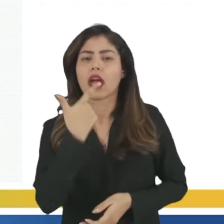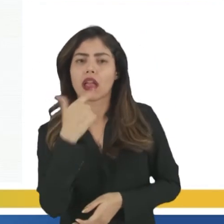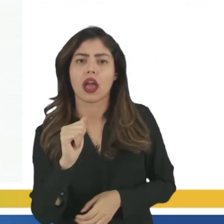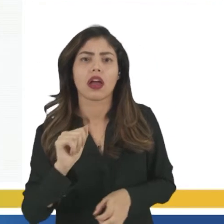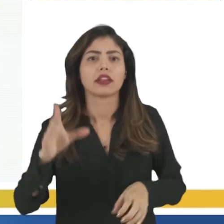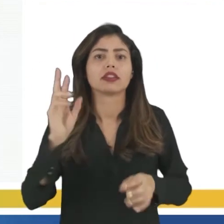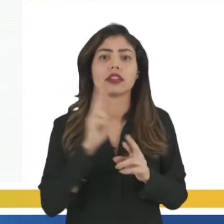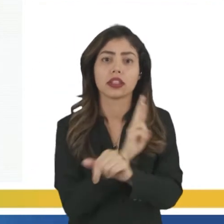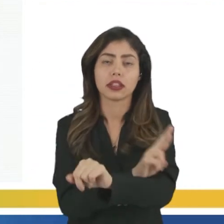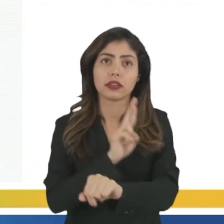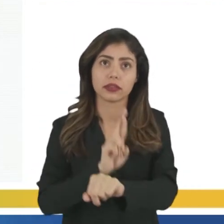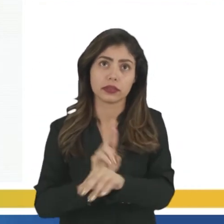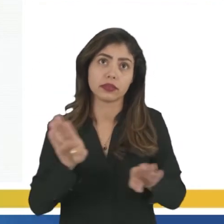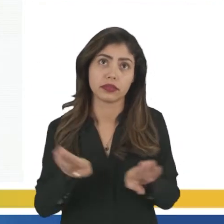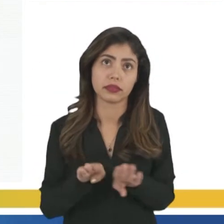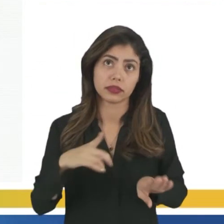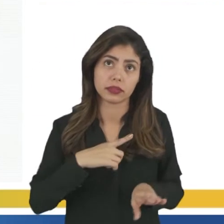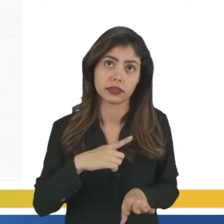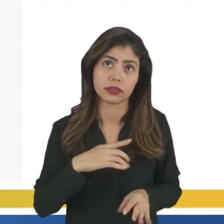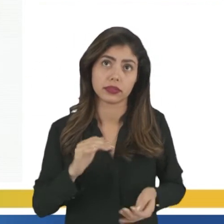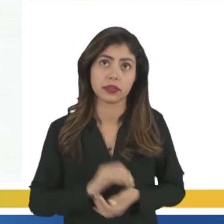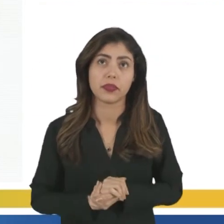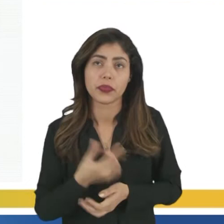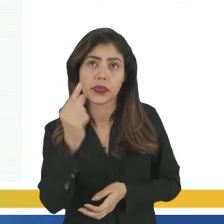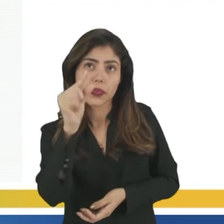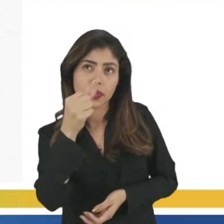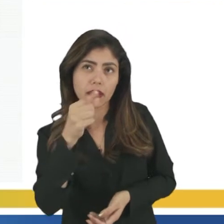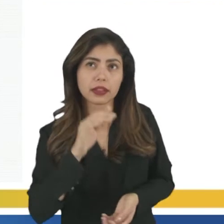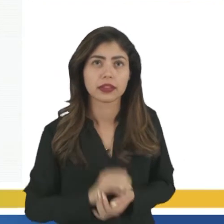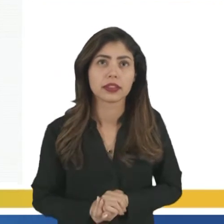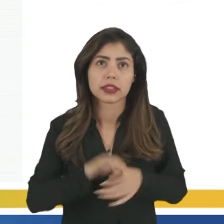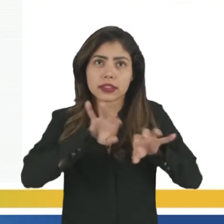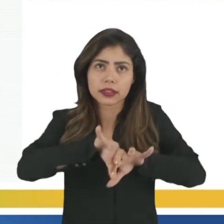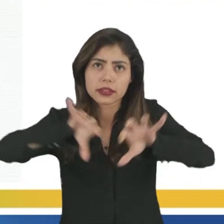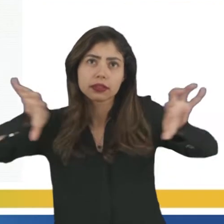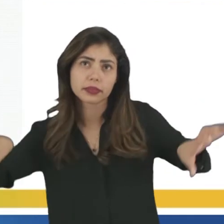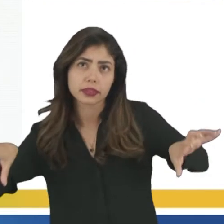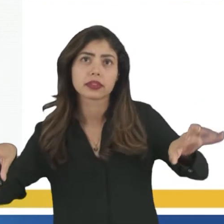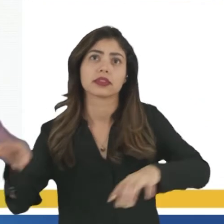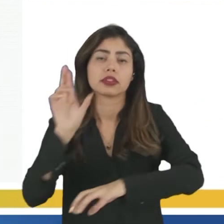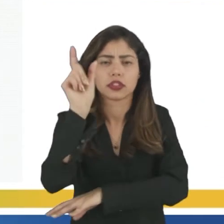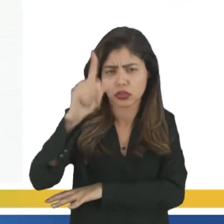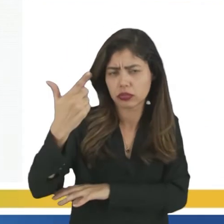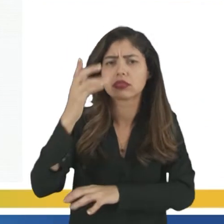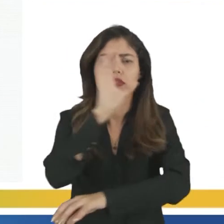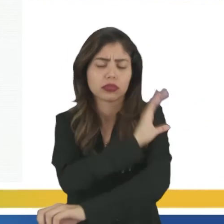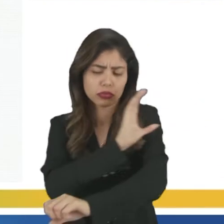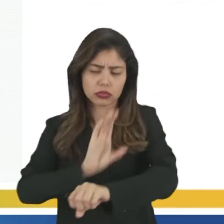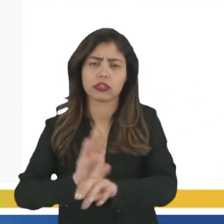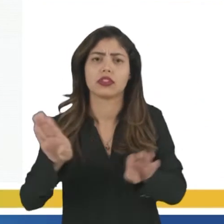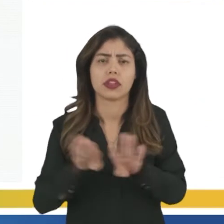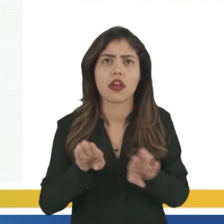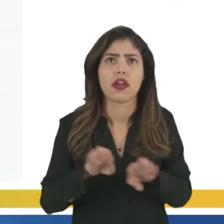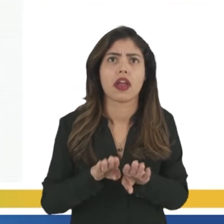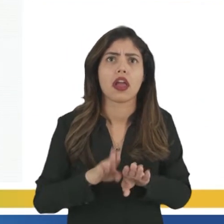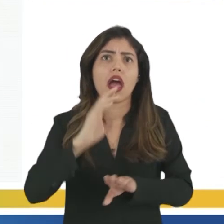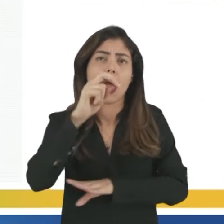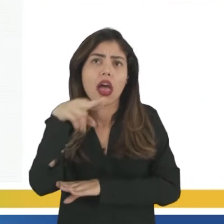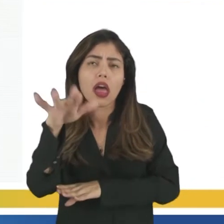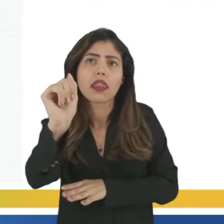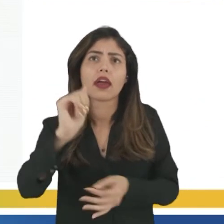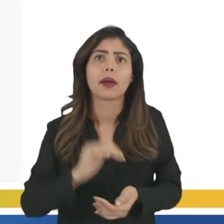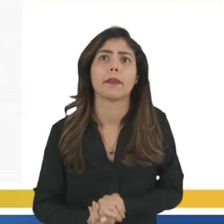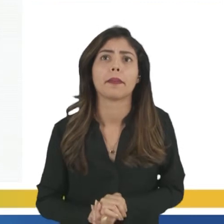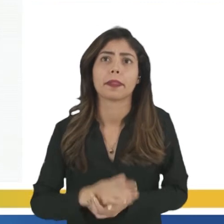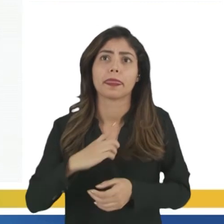a religião pouco se separa dos fenícios das outras culturas da região de Canaã, como os